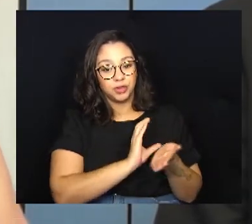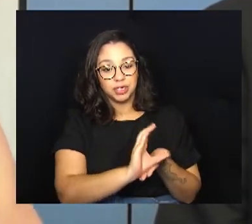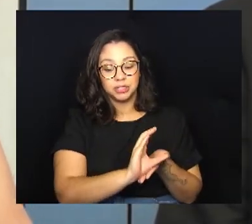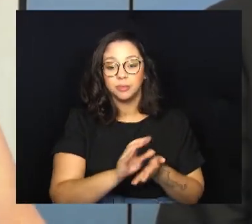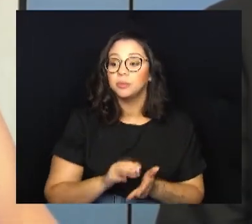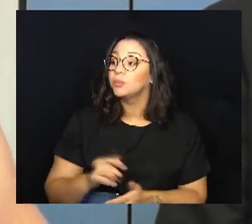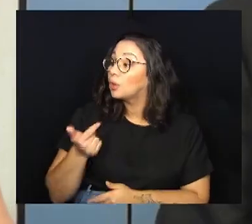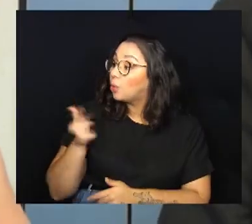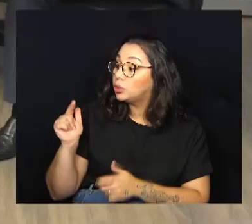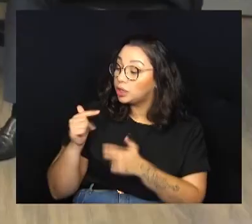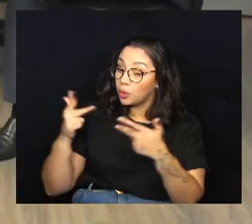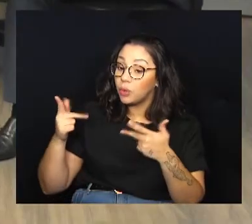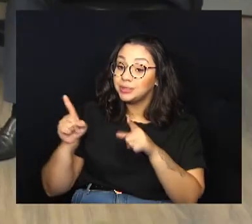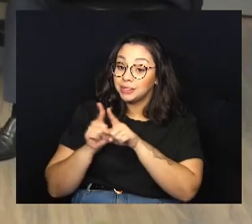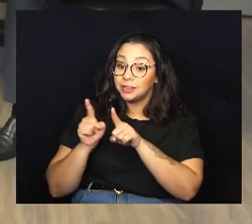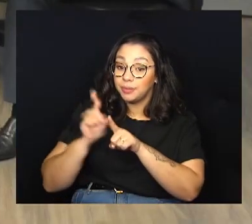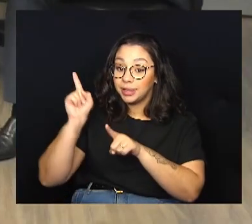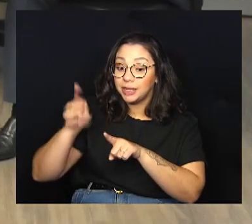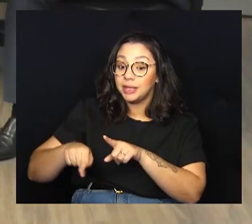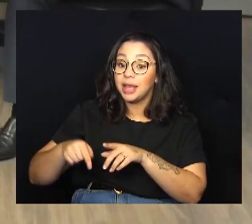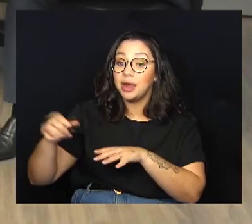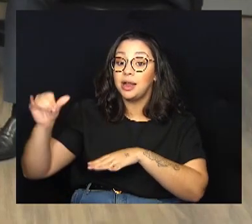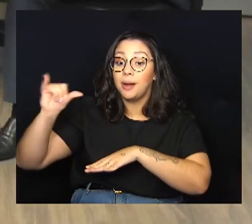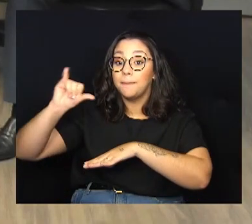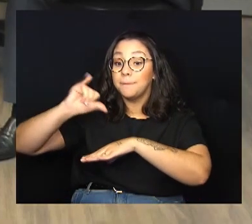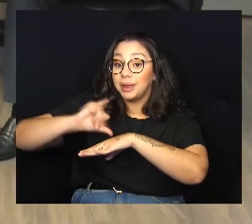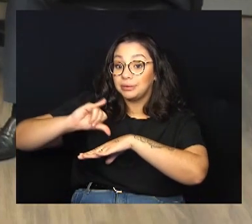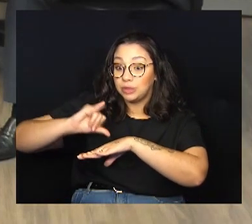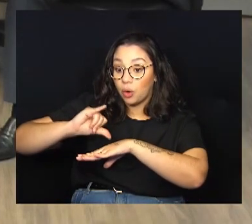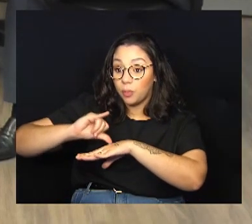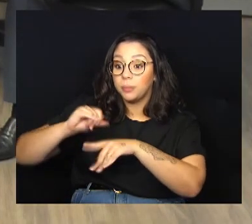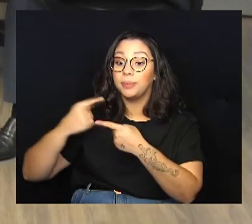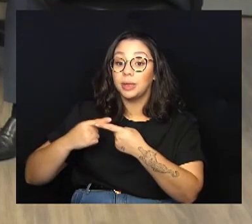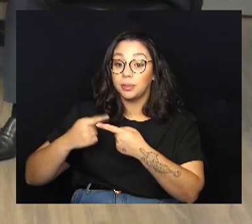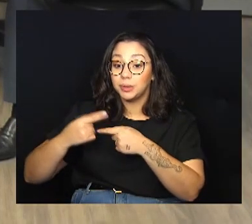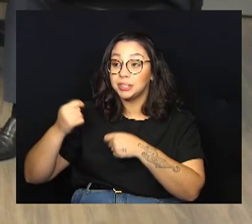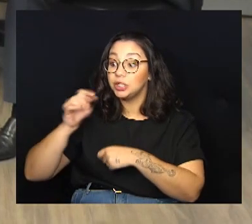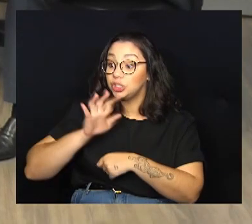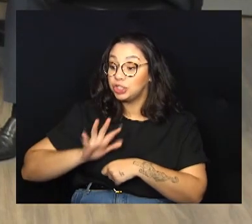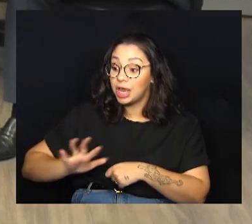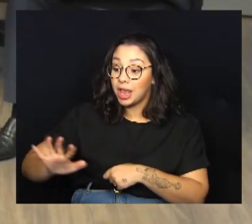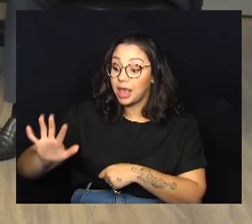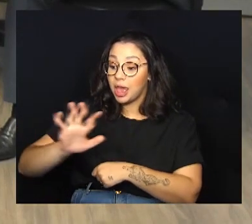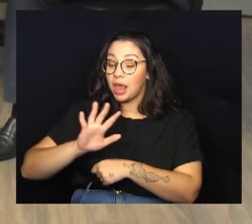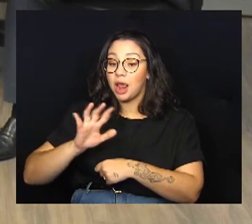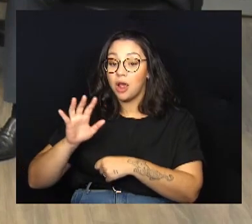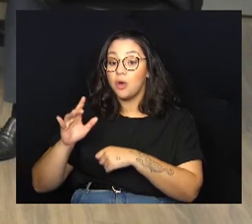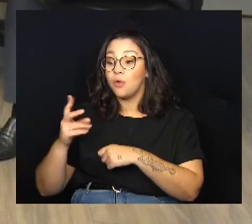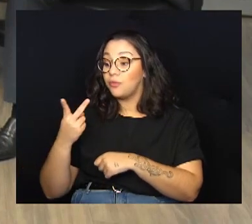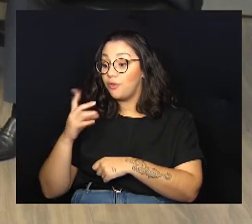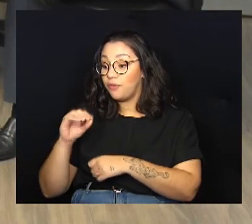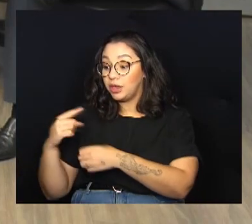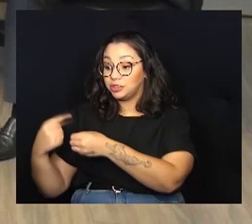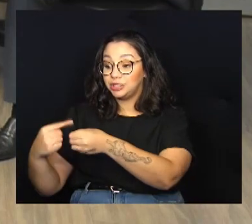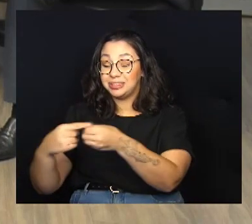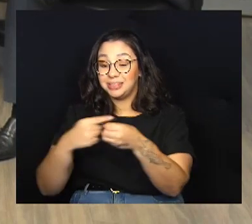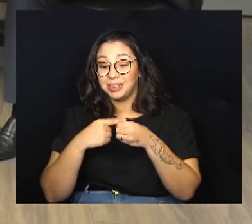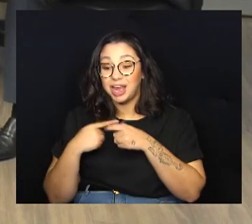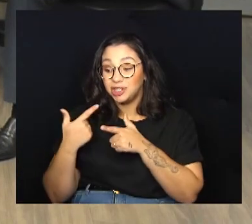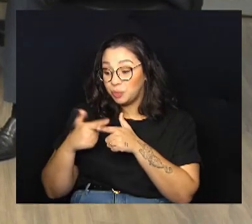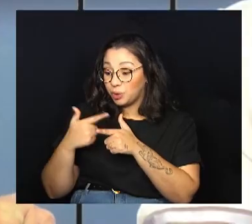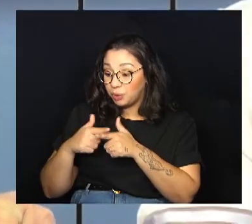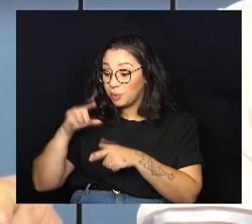trabalho conjunto, né, antes que fique igual São Paulo, que aí perde-se o controle. Hoje todo mundo tenta buscar